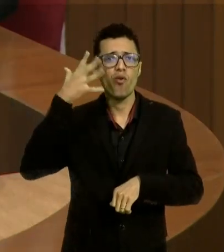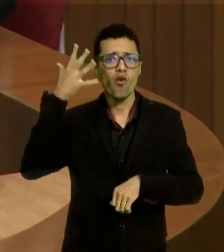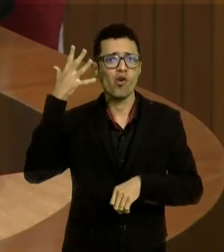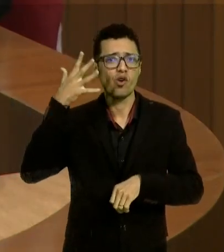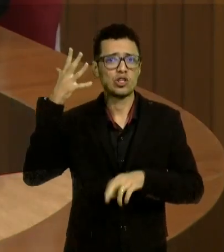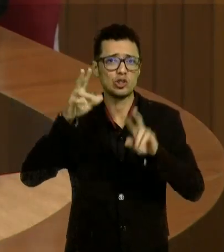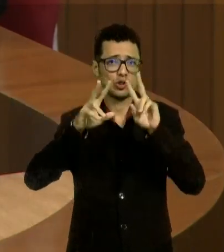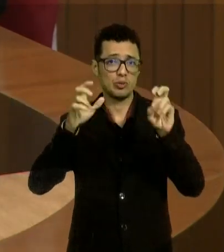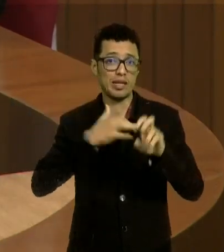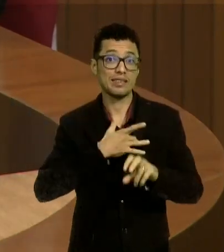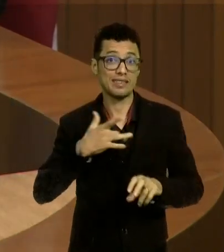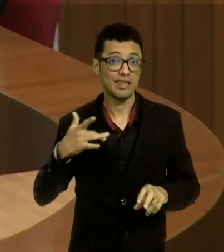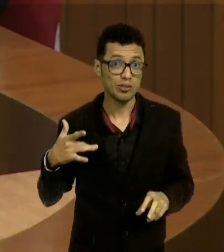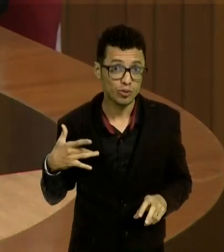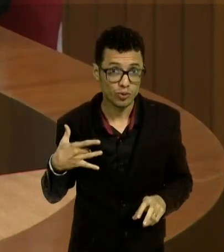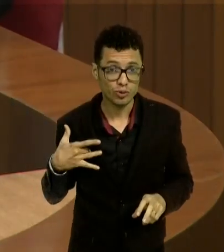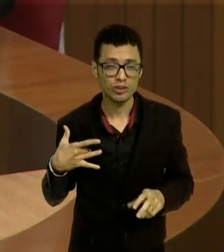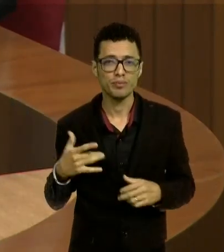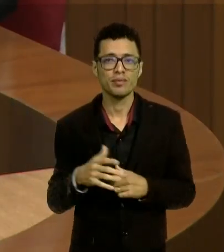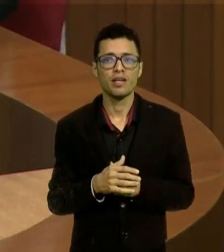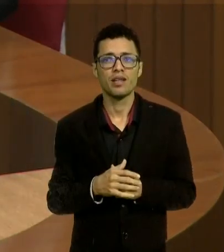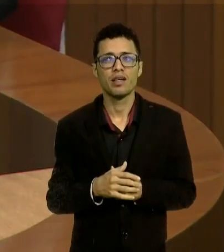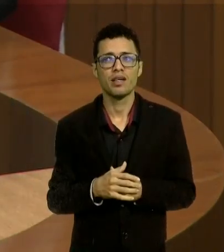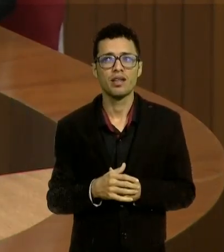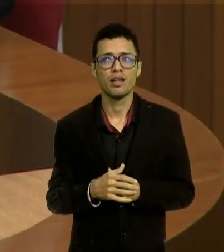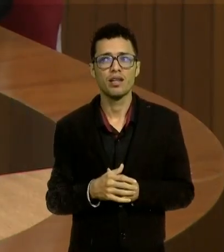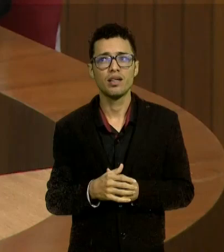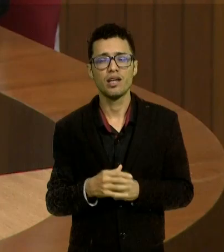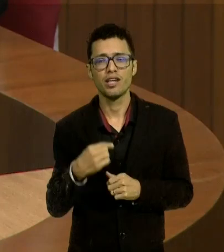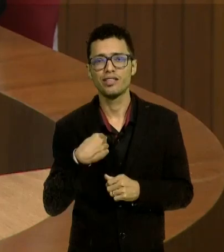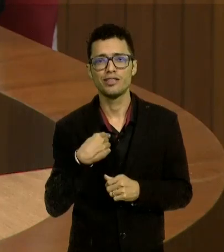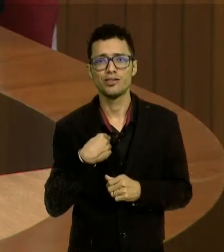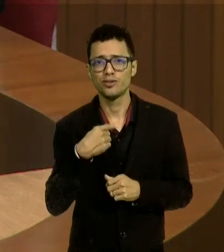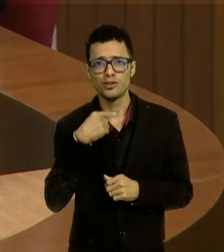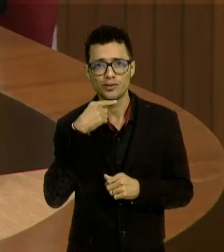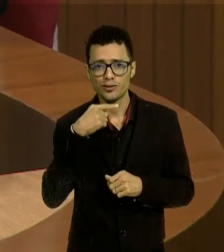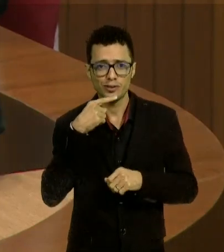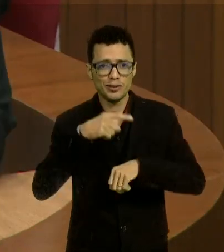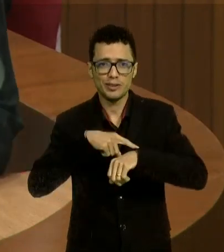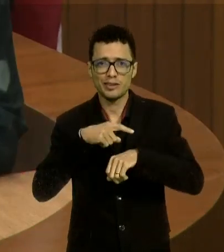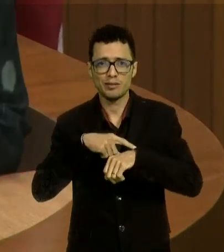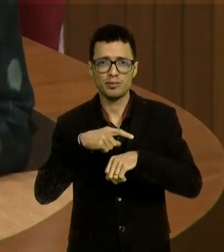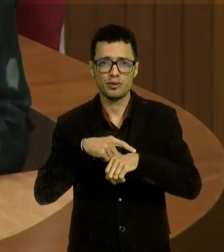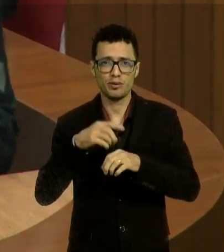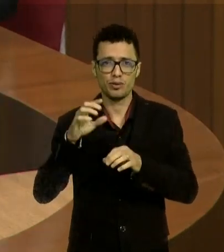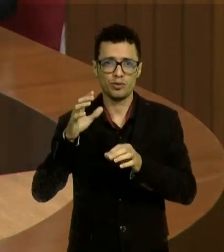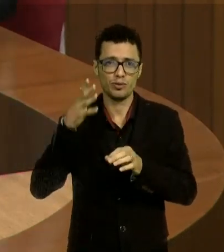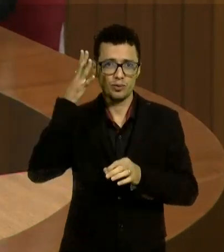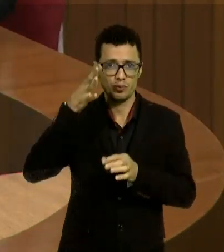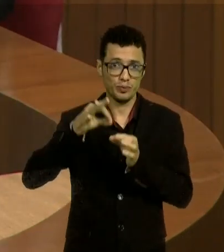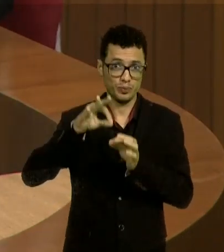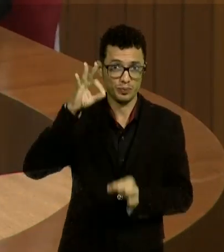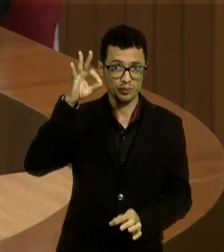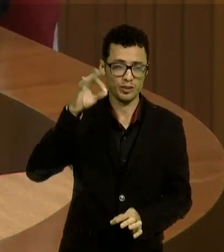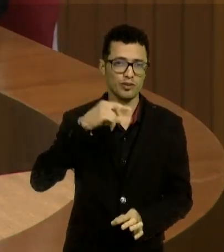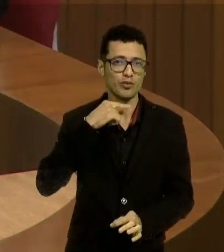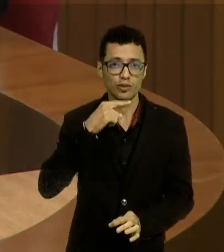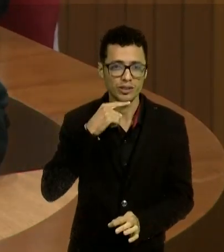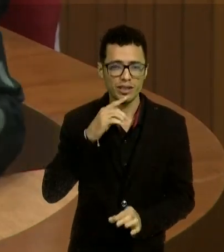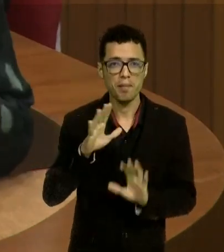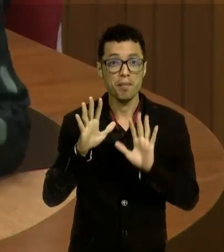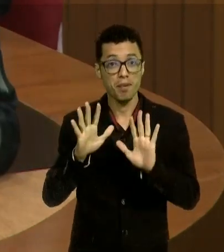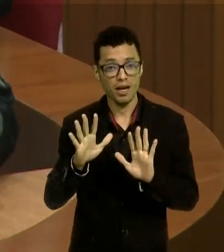ter tempo para utilizar um grande expediente. Mas eu queria dizer, hoje a minha